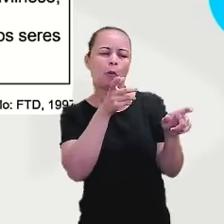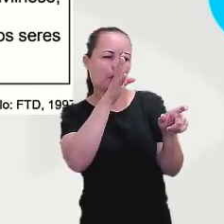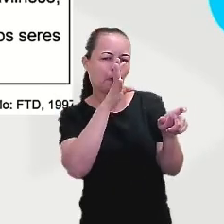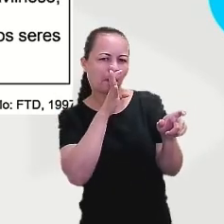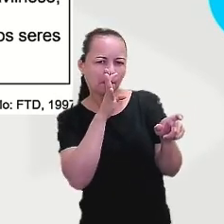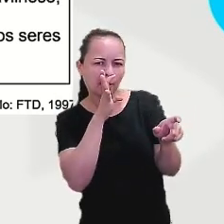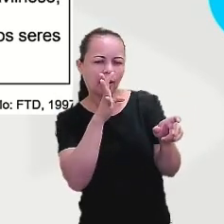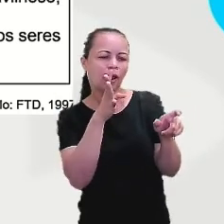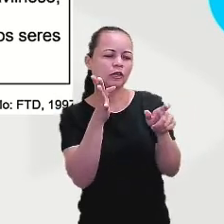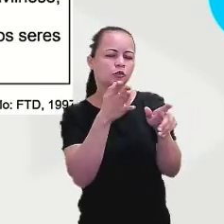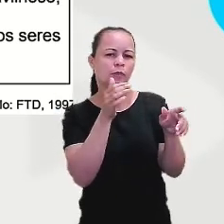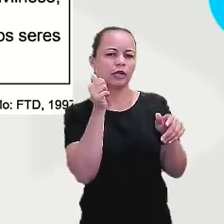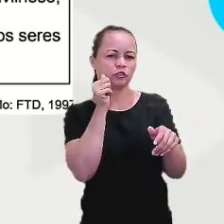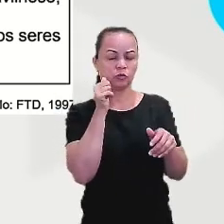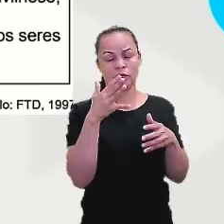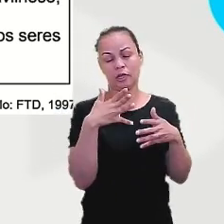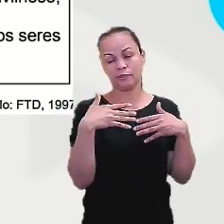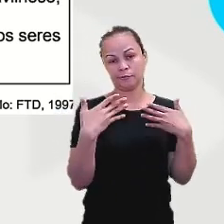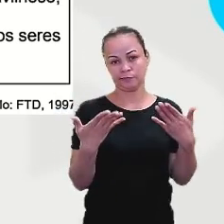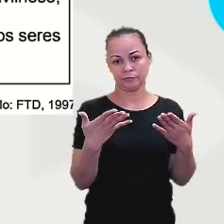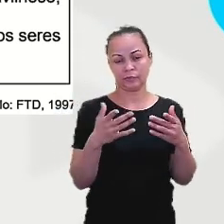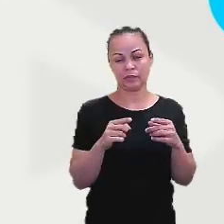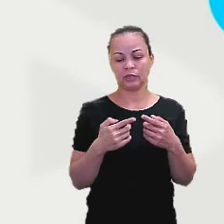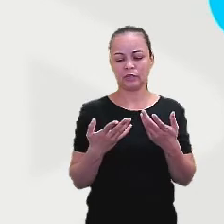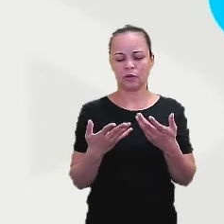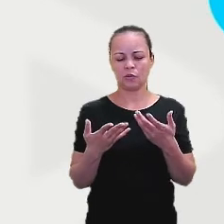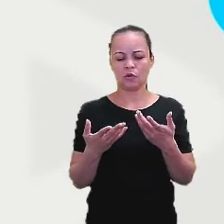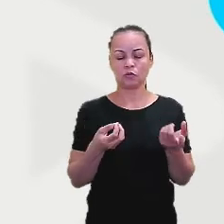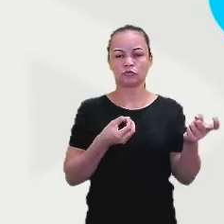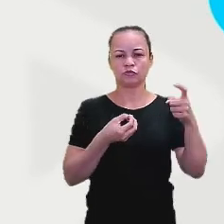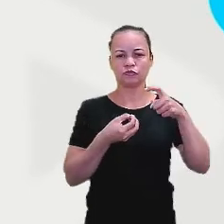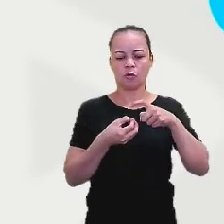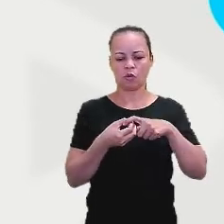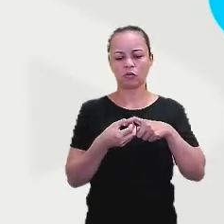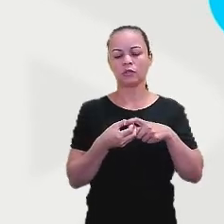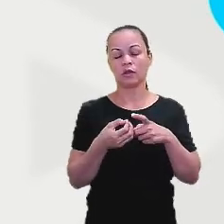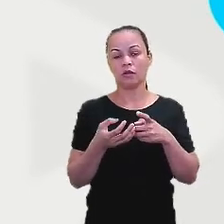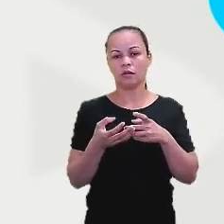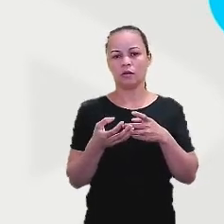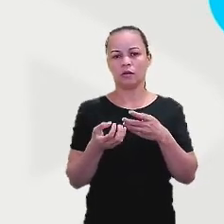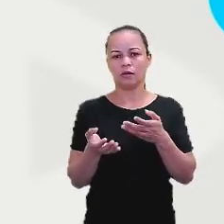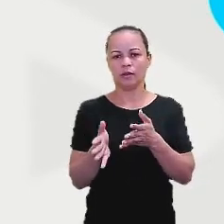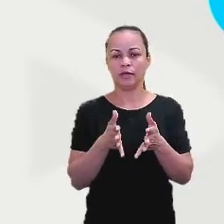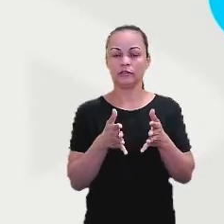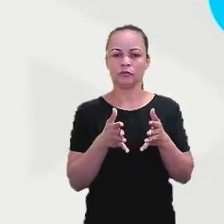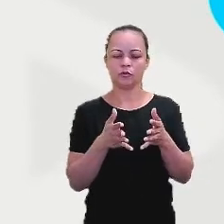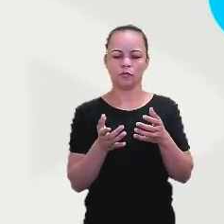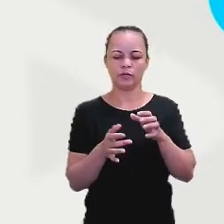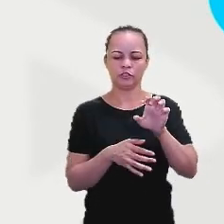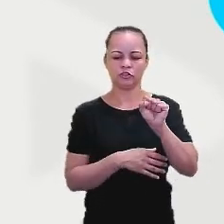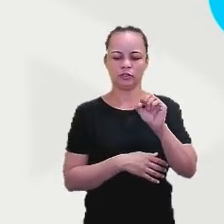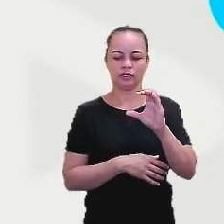desejado por todas as moças, apesar de tudo isso. Então, quando a gente volta aqui, ó, mesmo com escassa beleza, o que é que